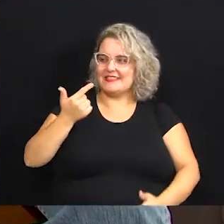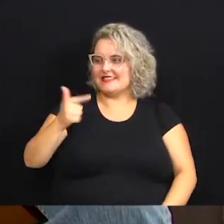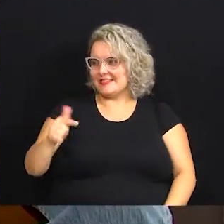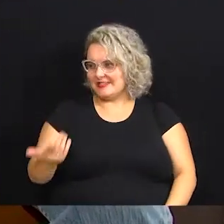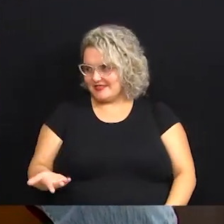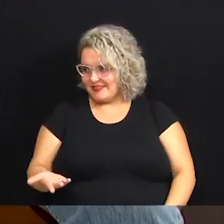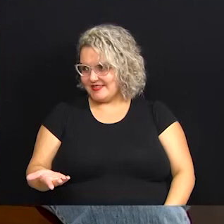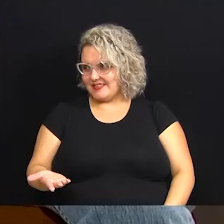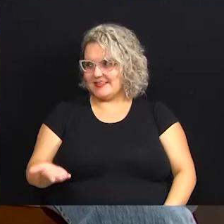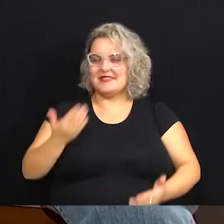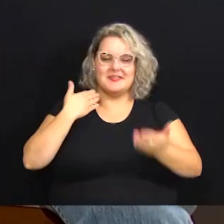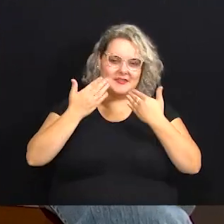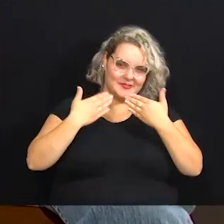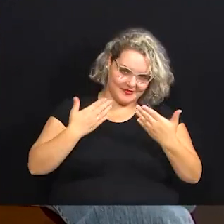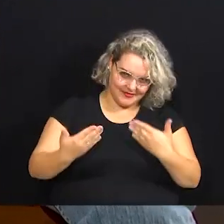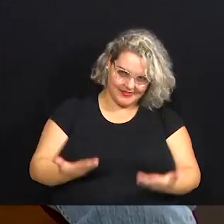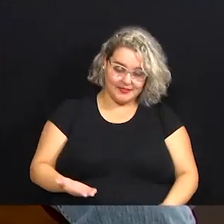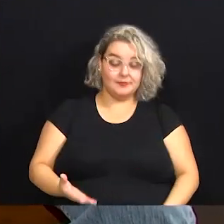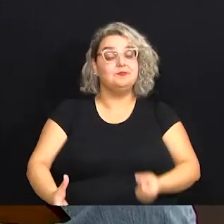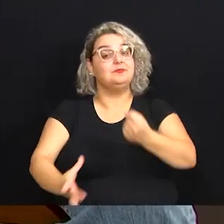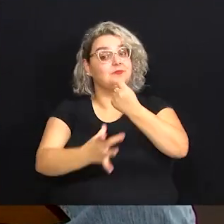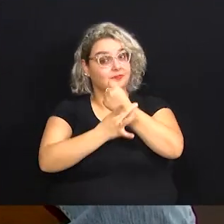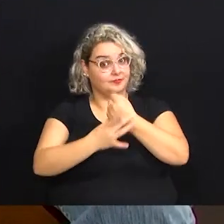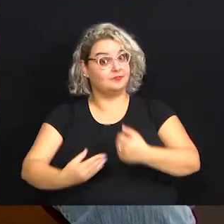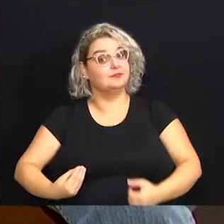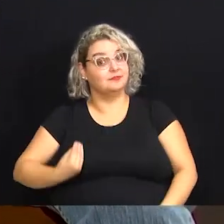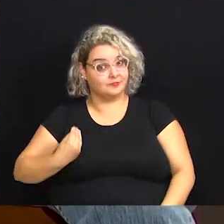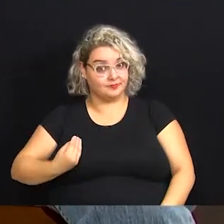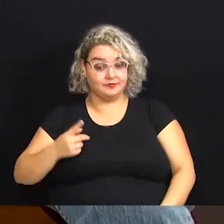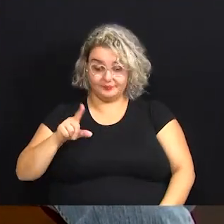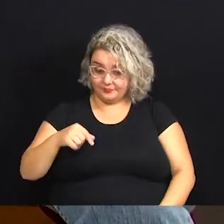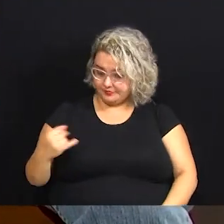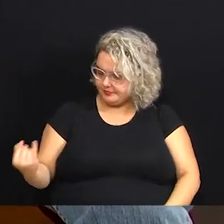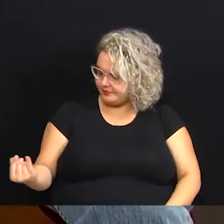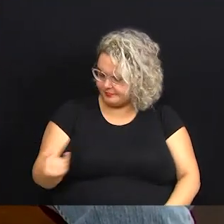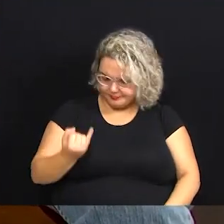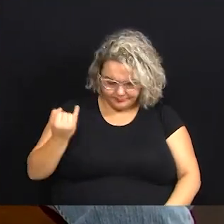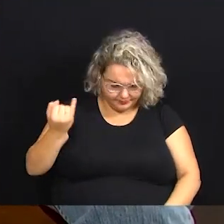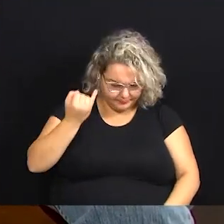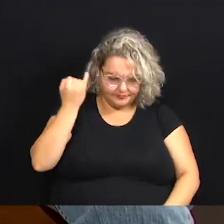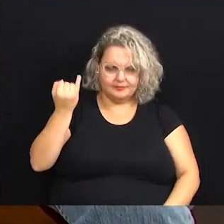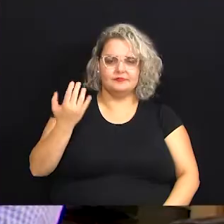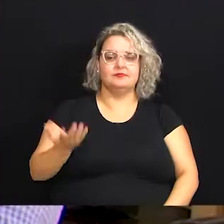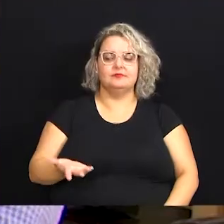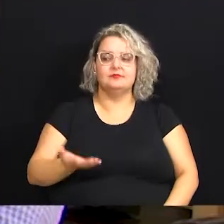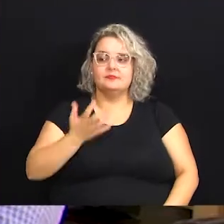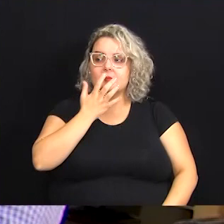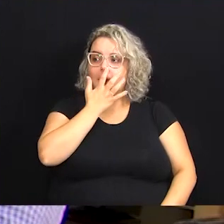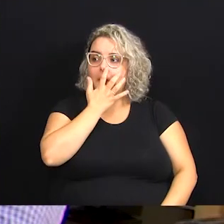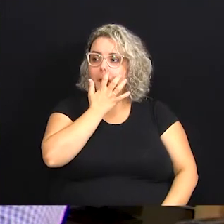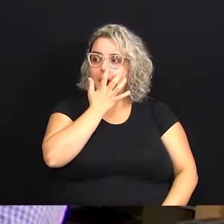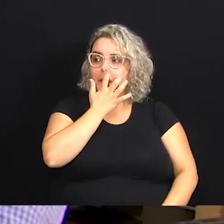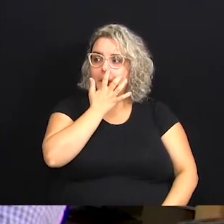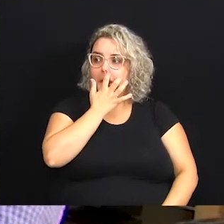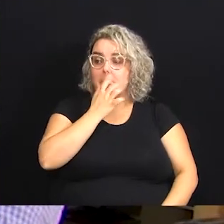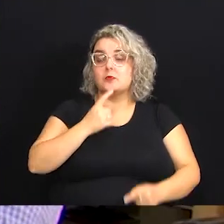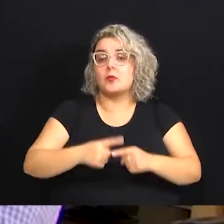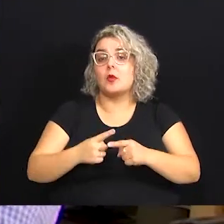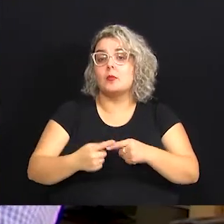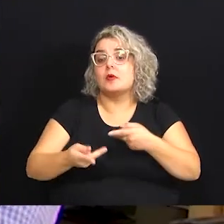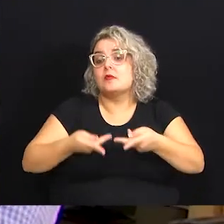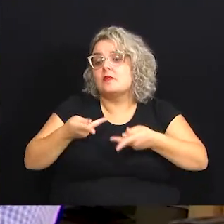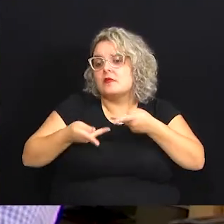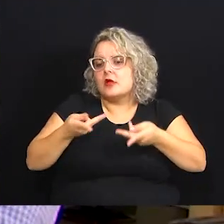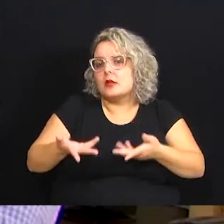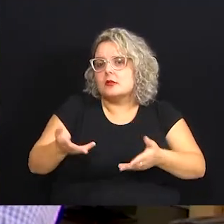vez, falar sobre seguro de vida. É uma coisa extremamente interessante porque a gente vai tratar